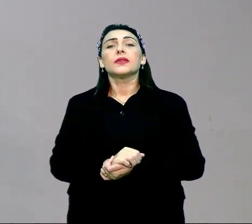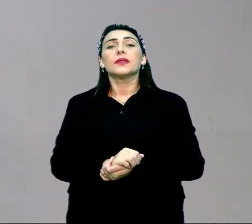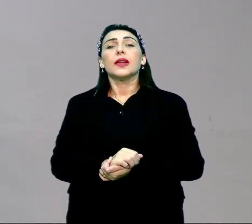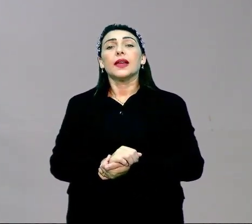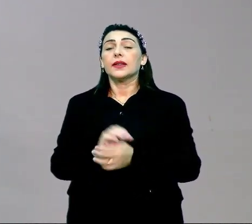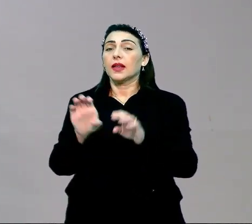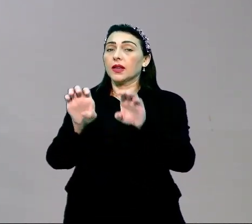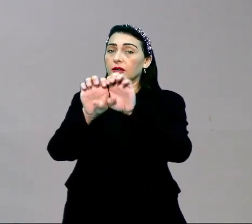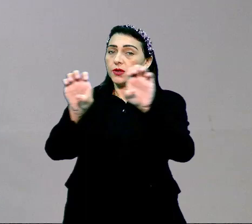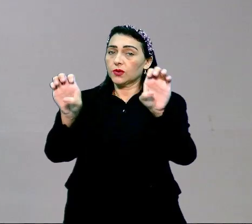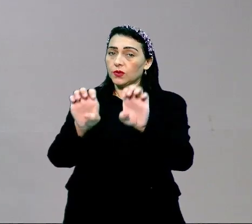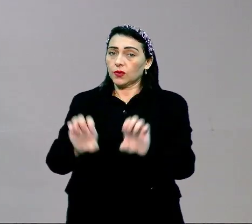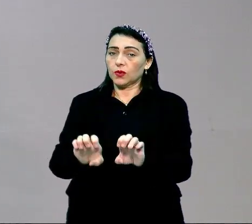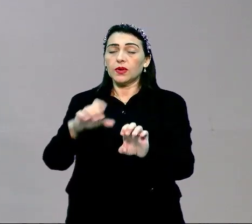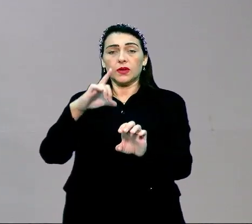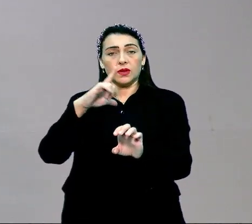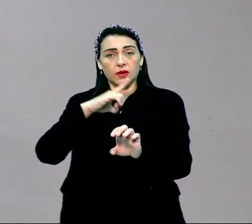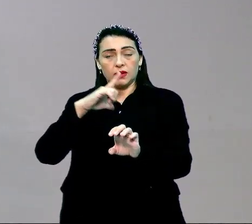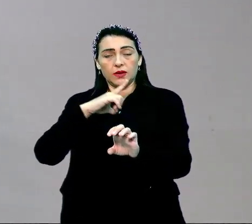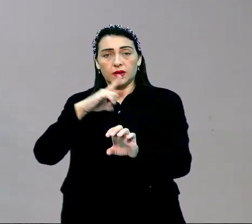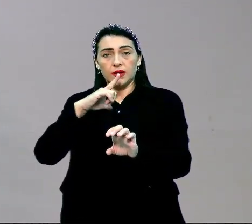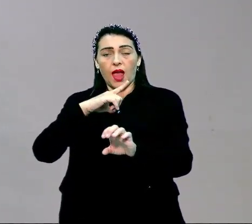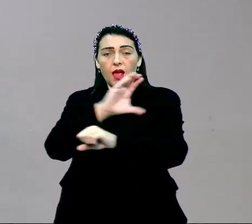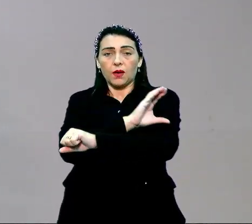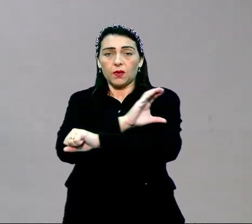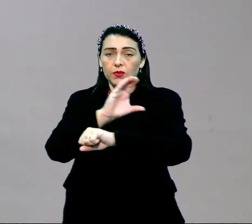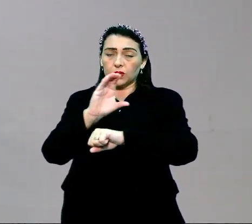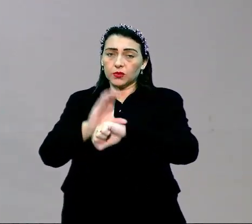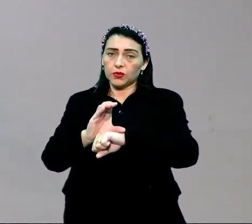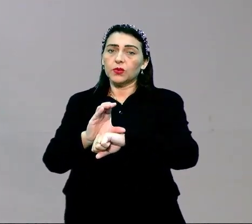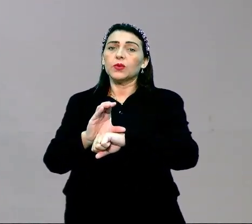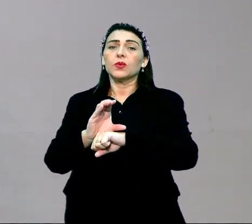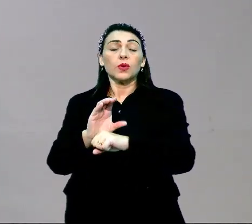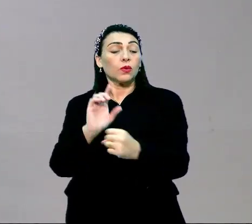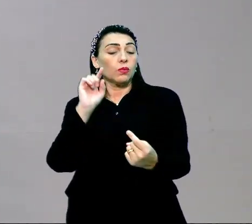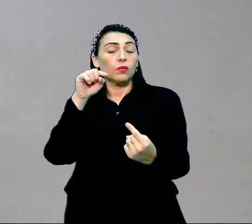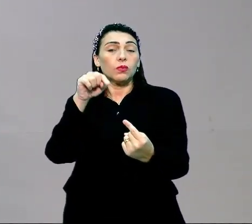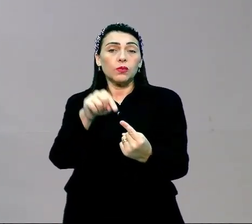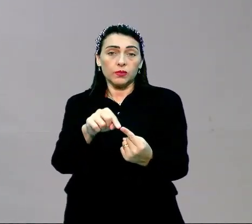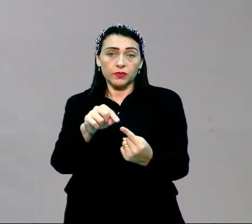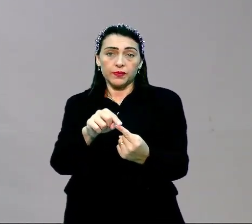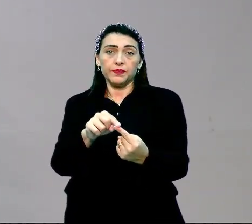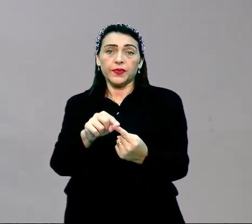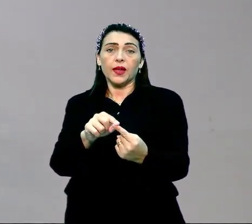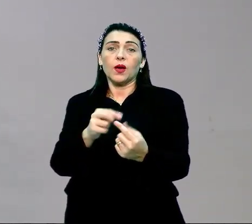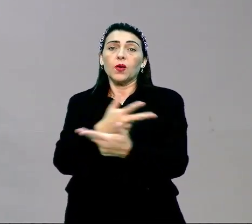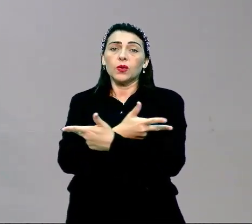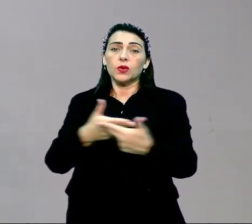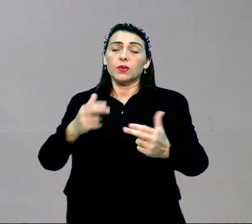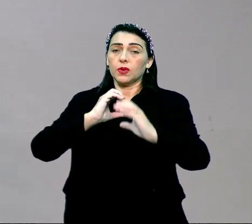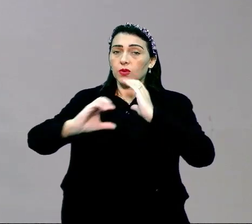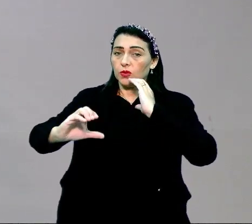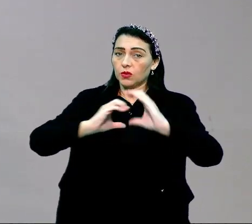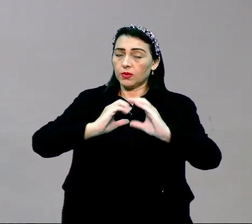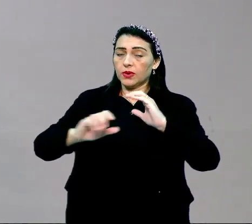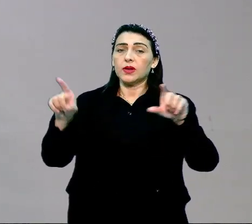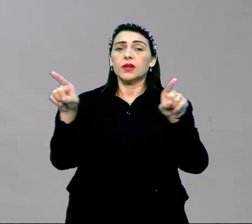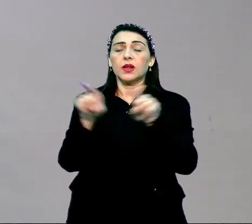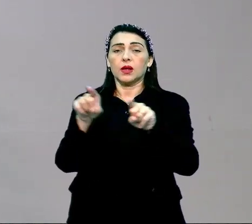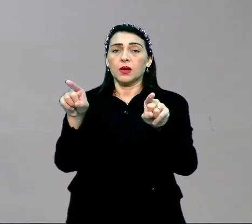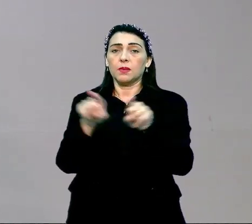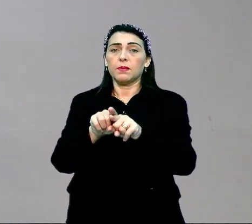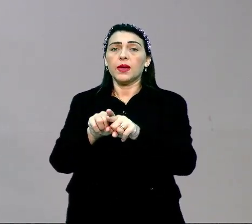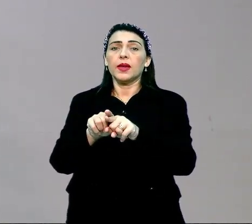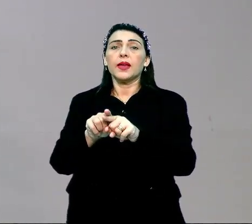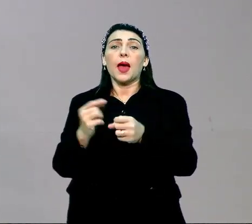nessa estrutura, a gente tem a cultura como um norte, os meios de comunicação como um mecanismo